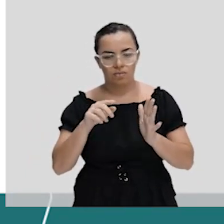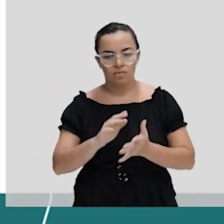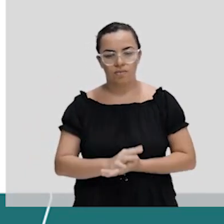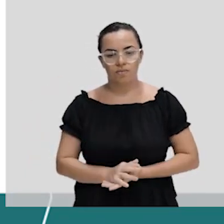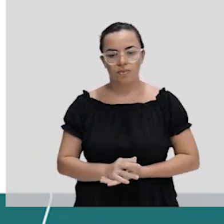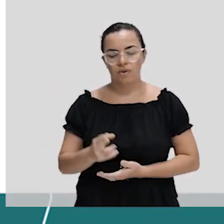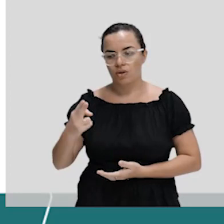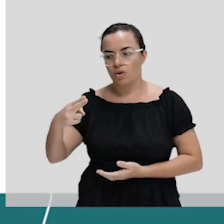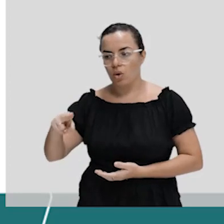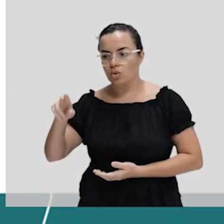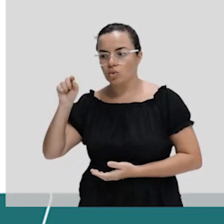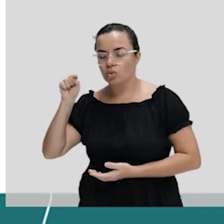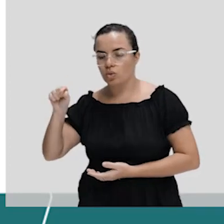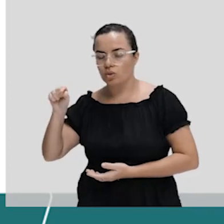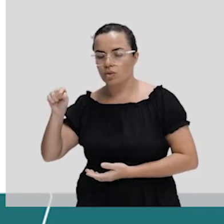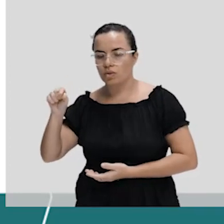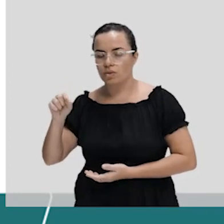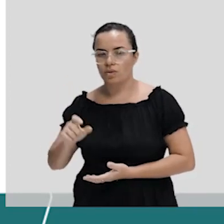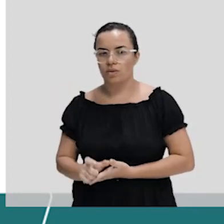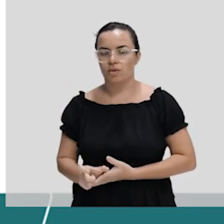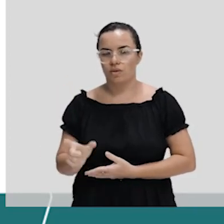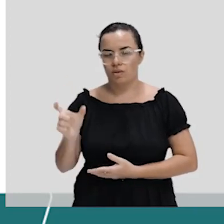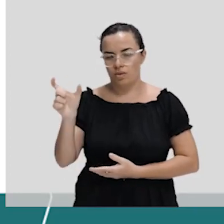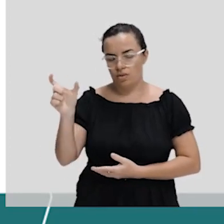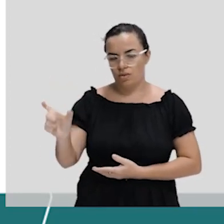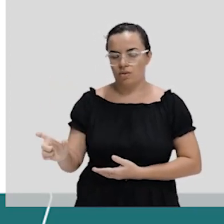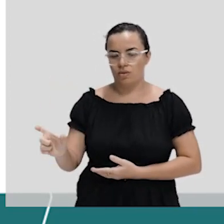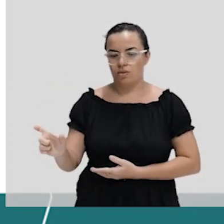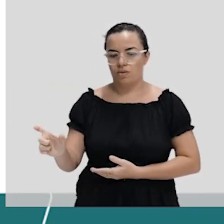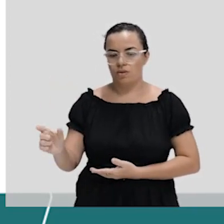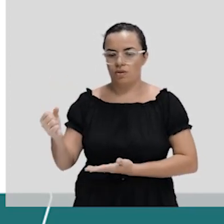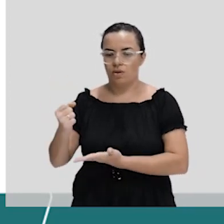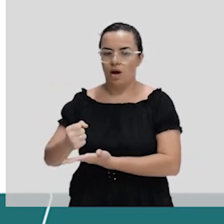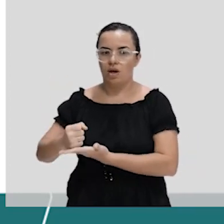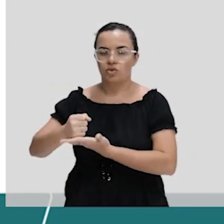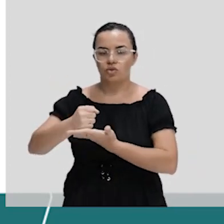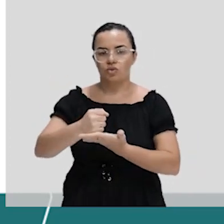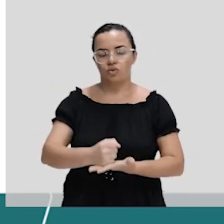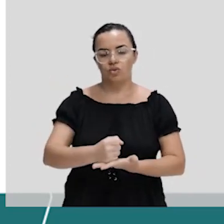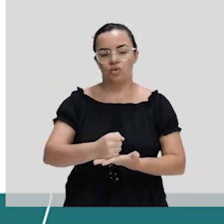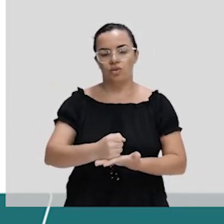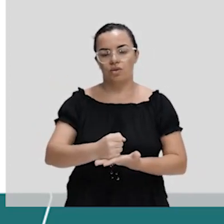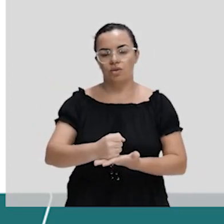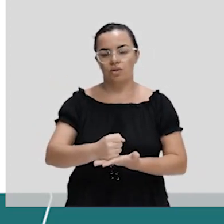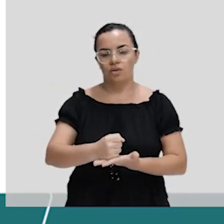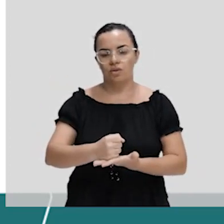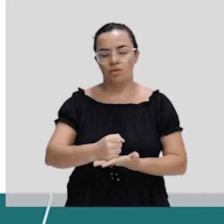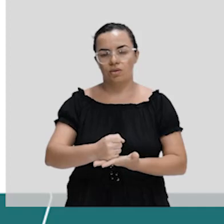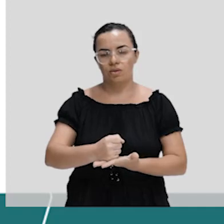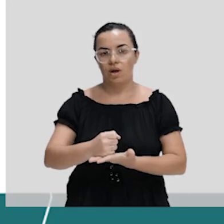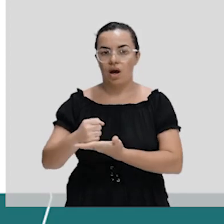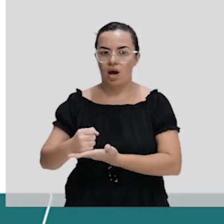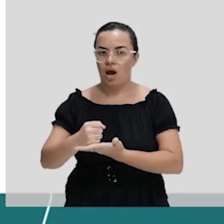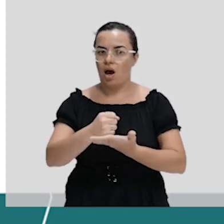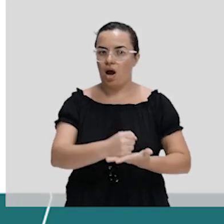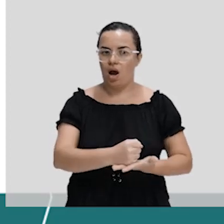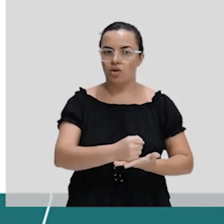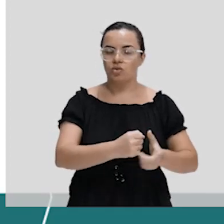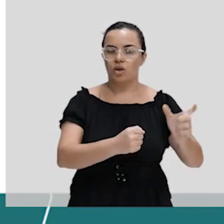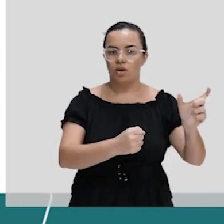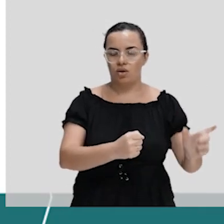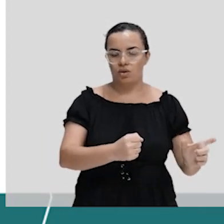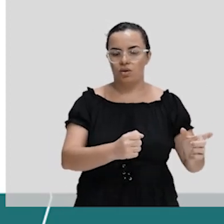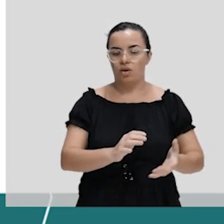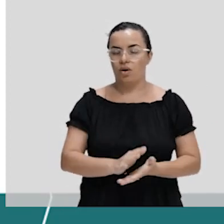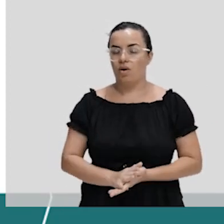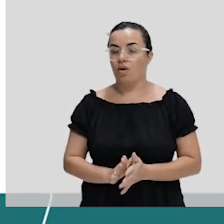de assistência. Ele presta assistência. Assistência a alguém. Olha a preposição